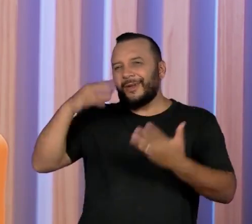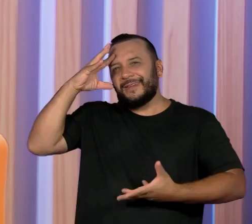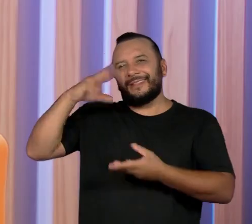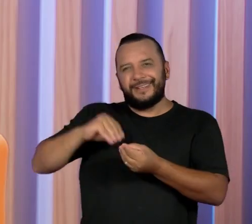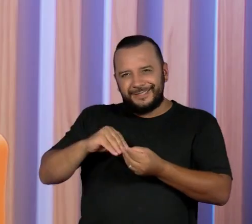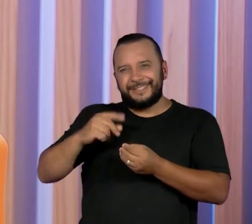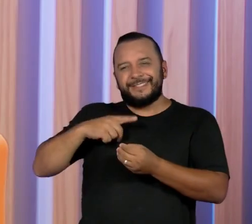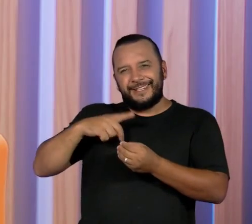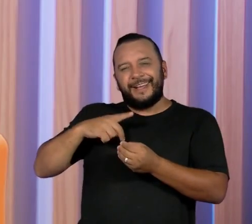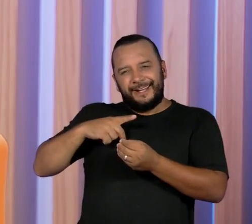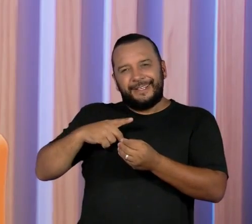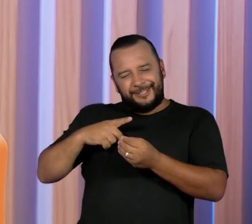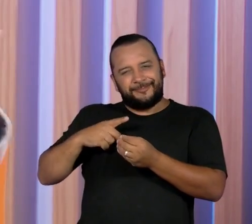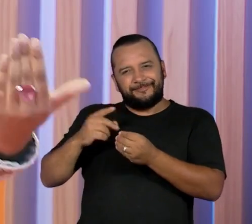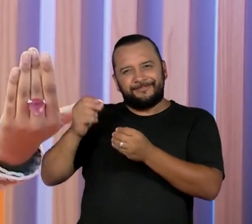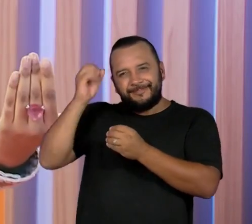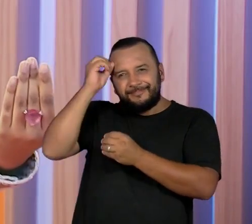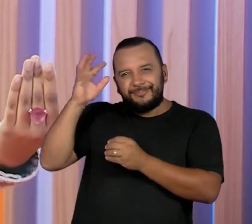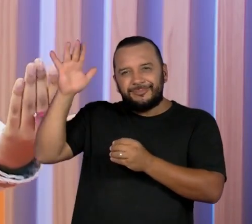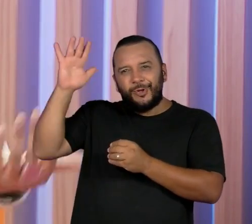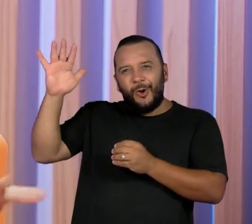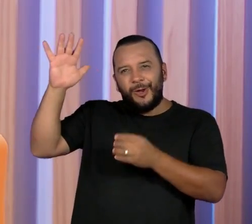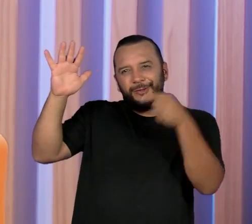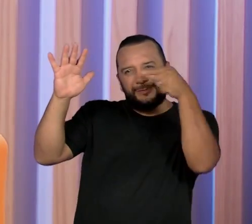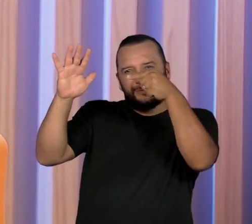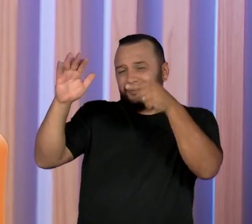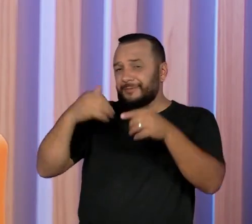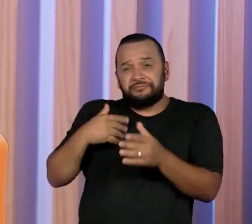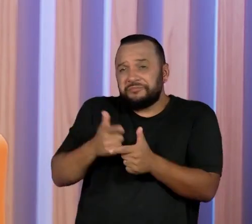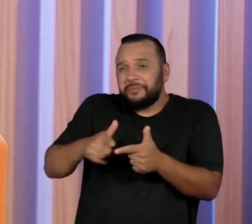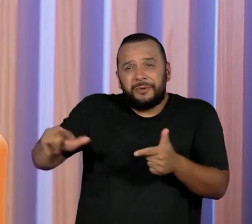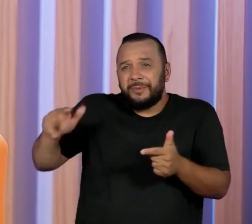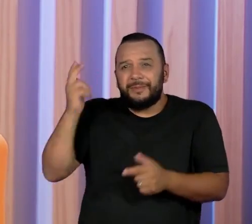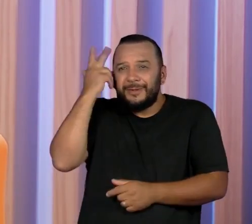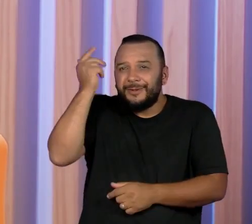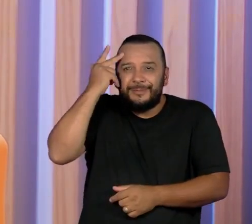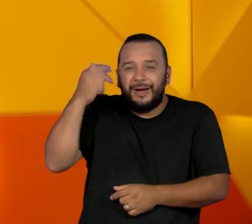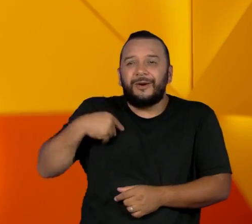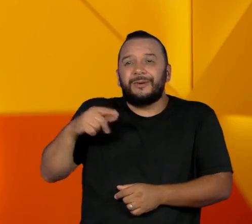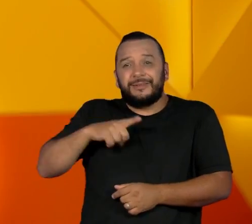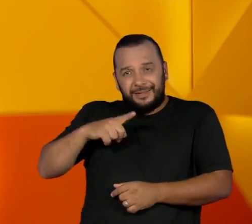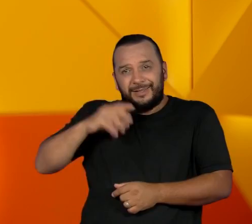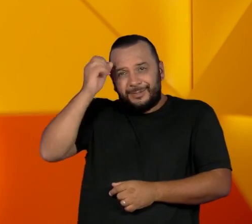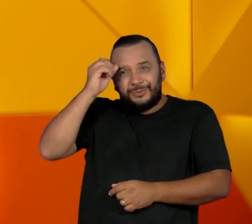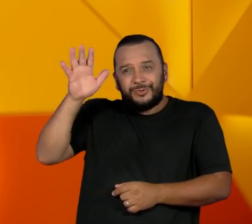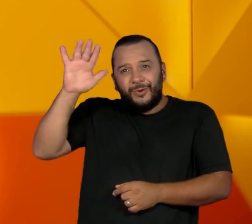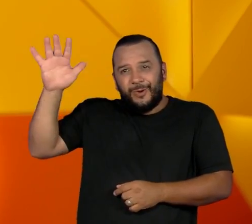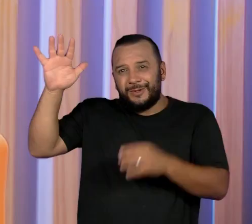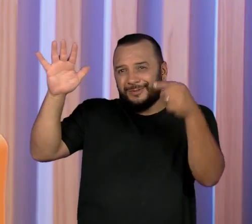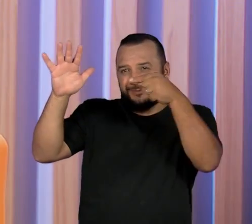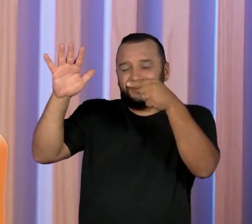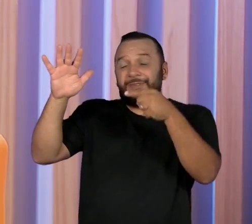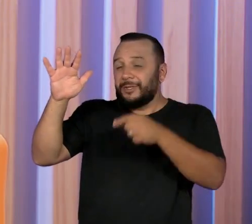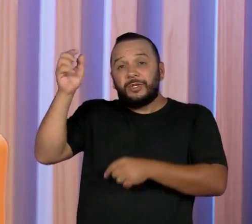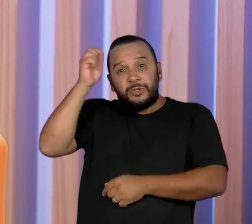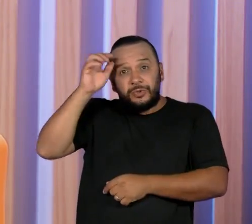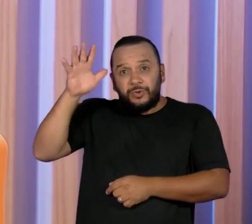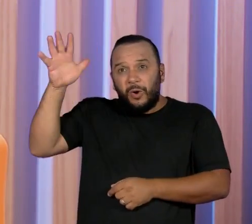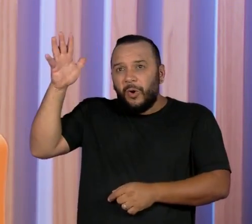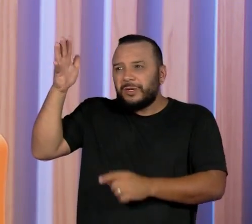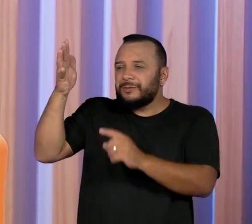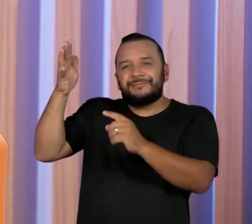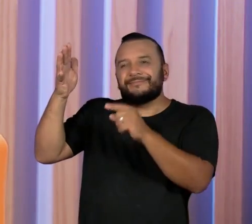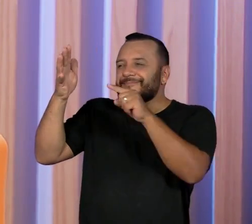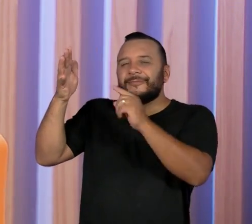sonhos e que não é um problema ter sonhos, né? Inclusive, a gente tem sonhos próximos e sonhos